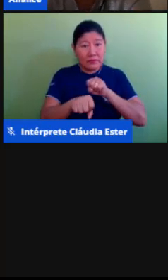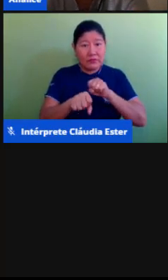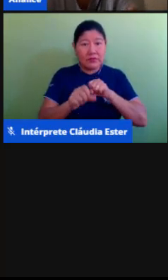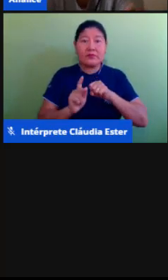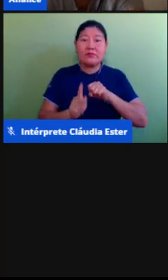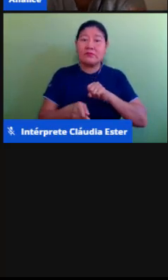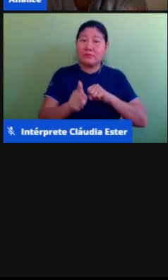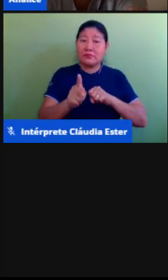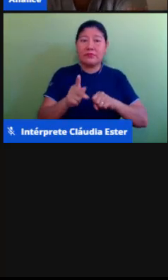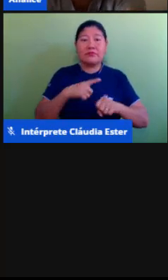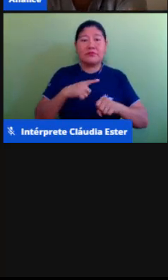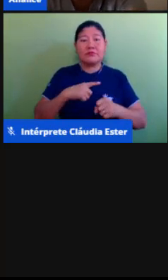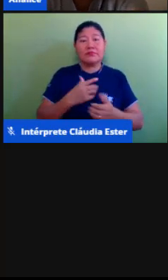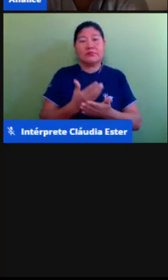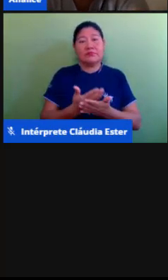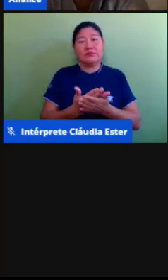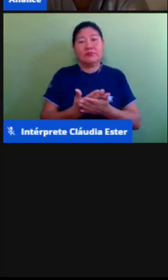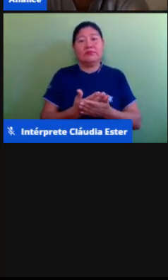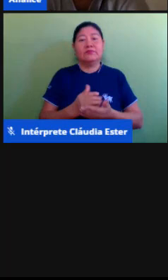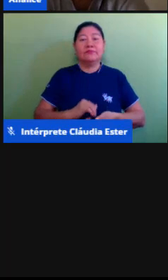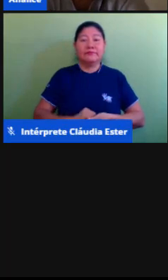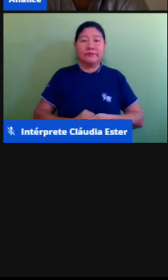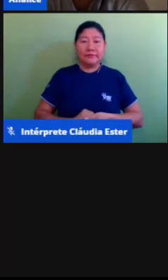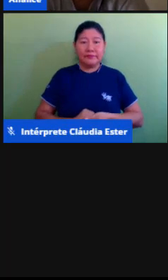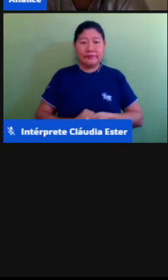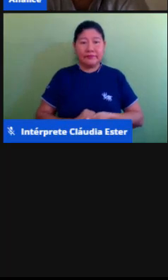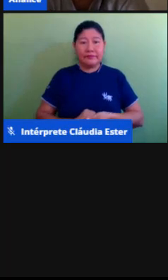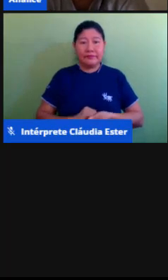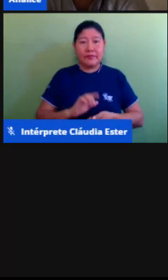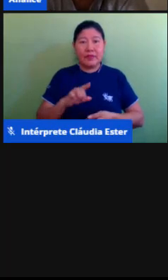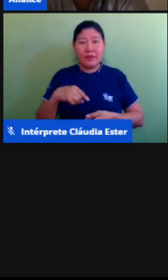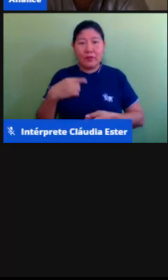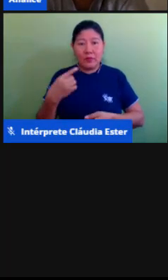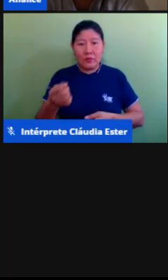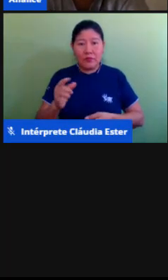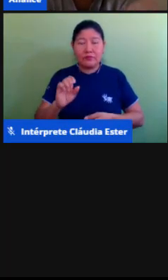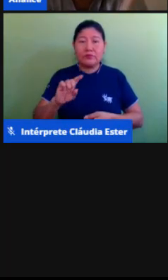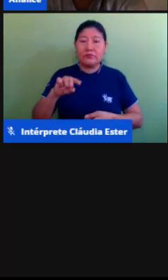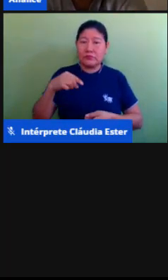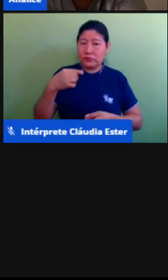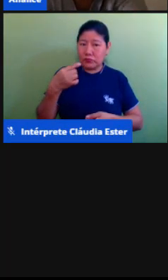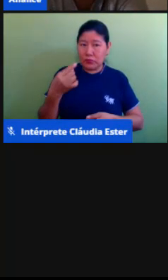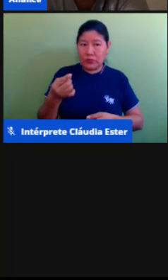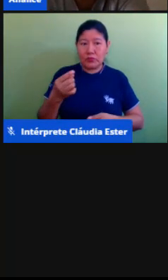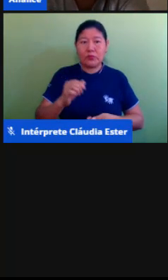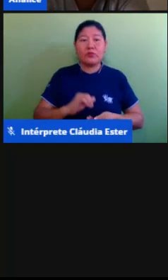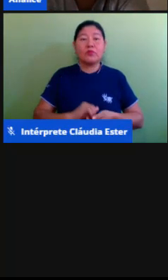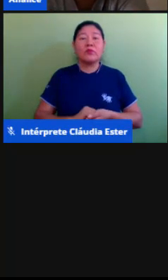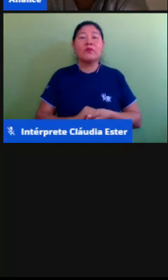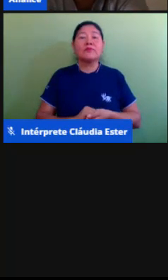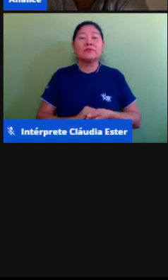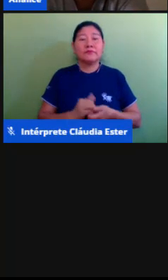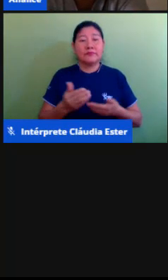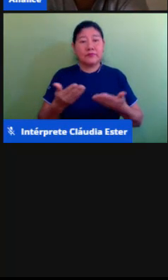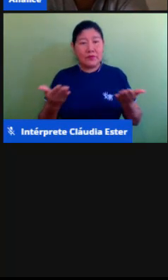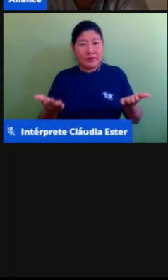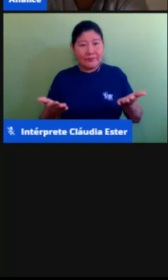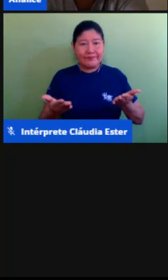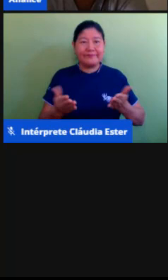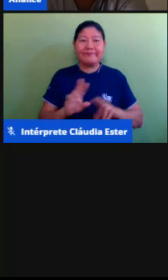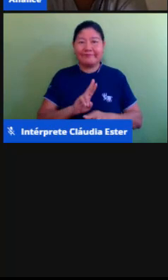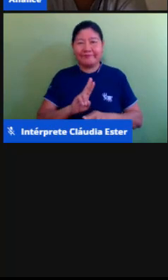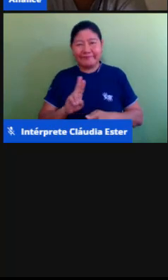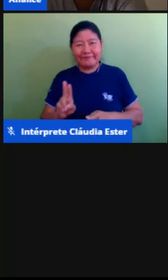Pode passar, por gentileza, o próximo slide, por favor. O próximo, aí vocês sabem, né? Nossos chefes.